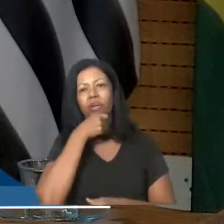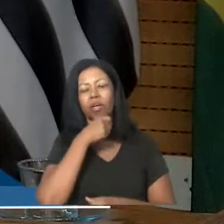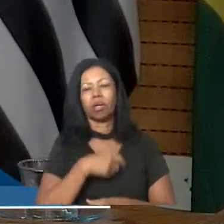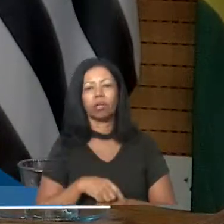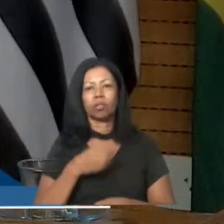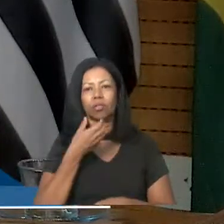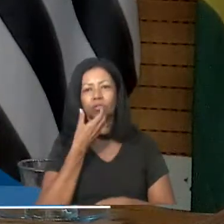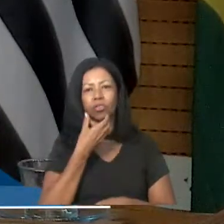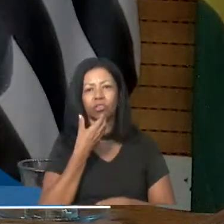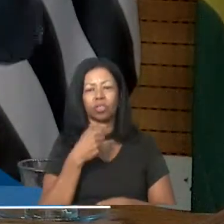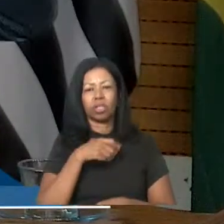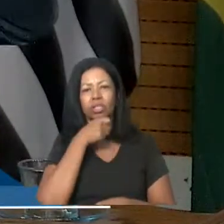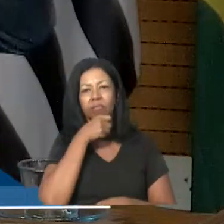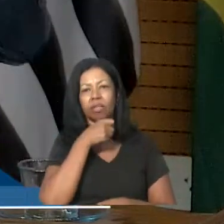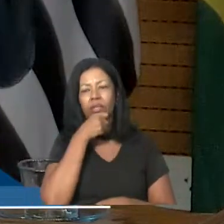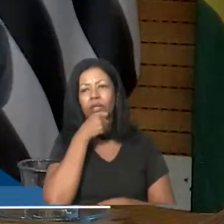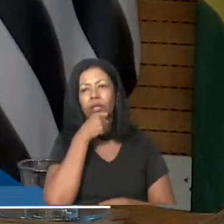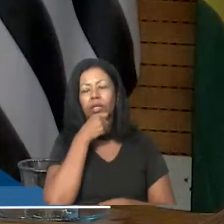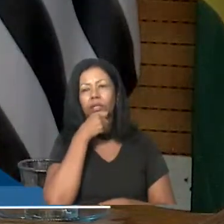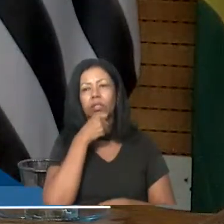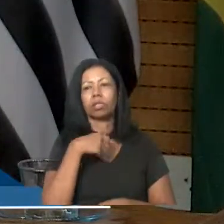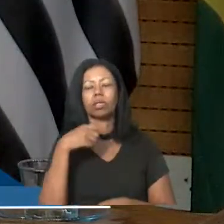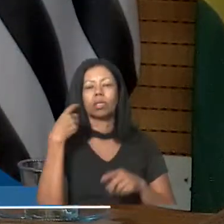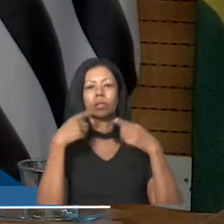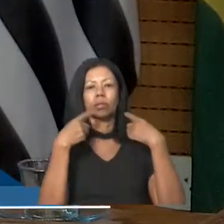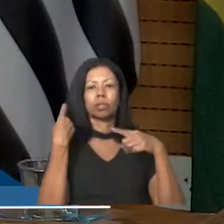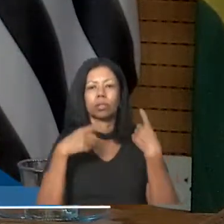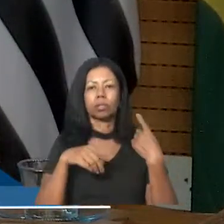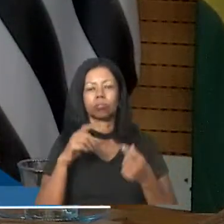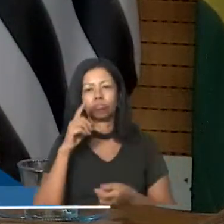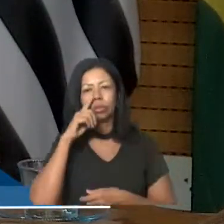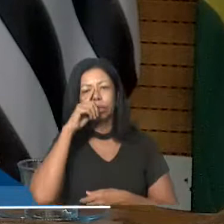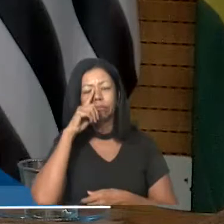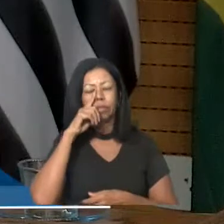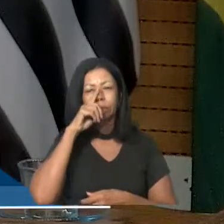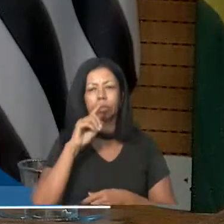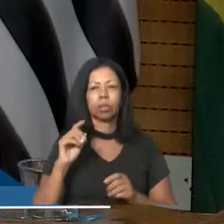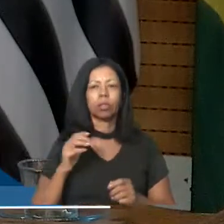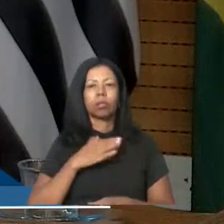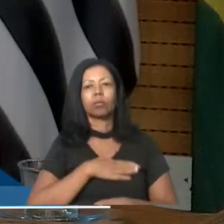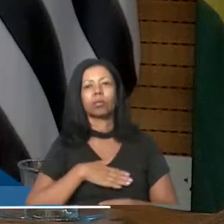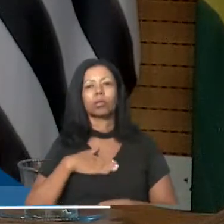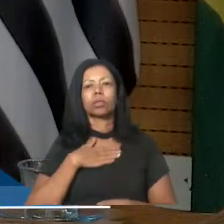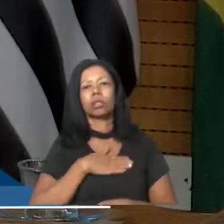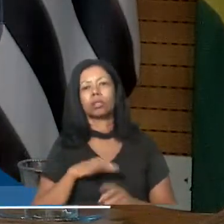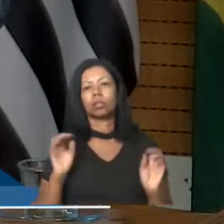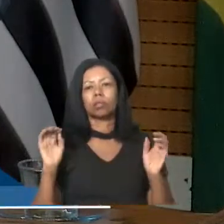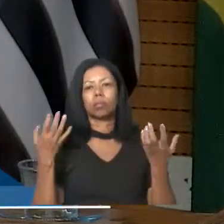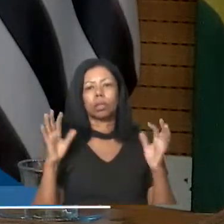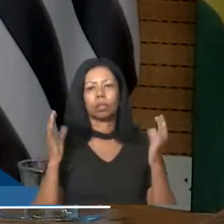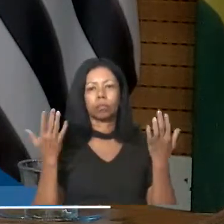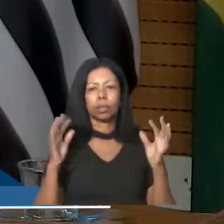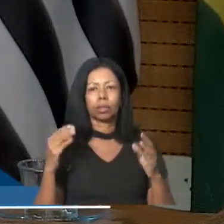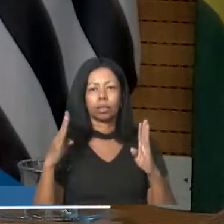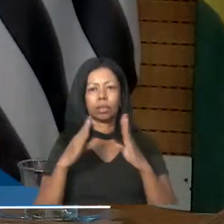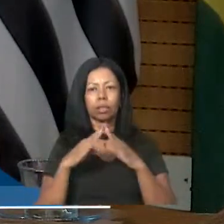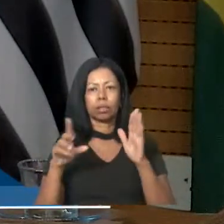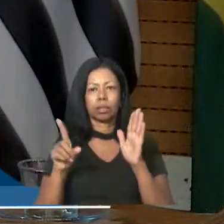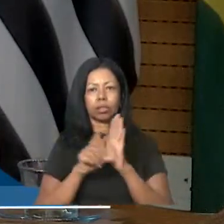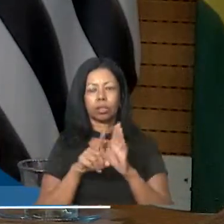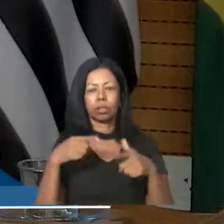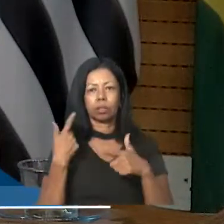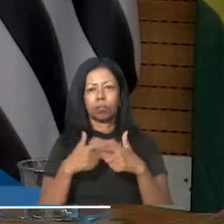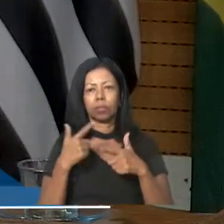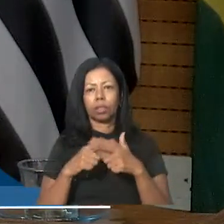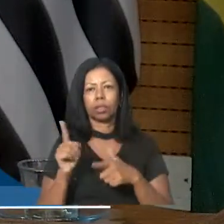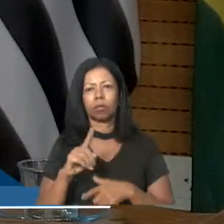Então, as denúncias são gravíssimas, são gravíssimas. E eu gostaria de parabenizar a essa Casa de Leis, por quê?